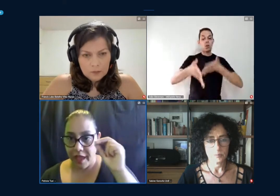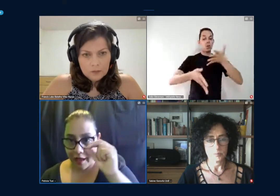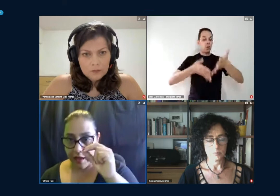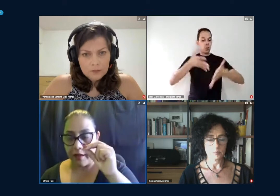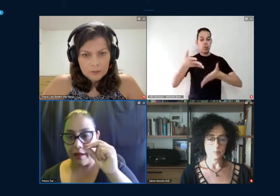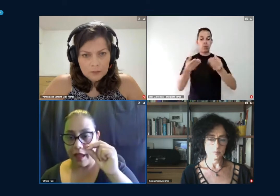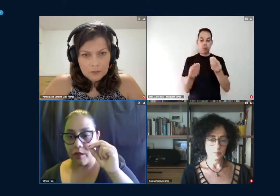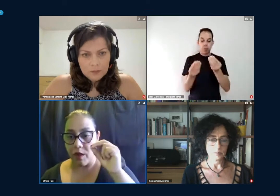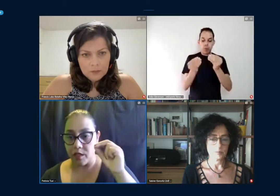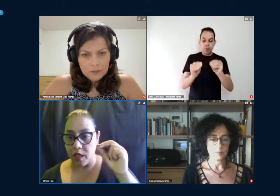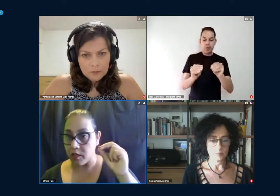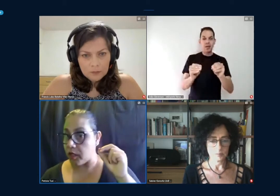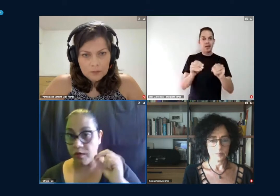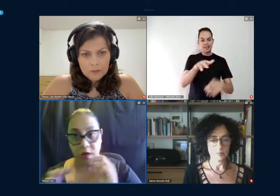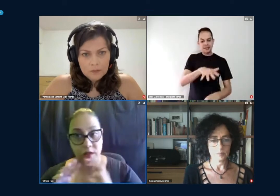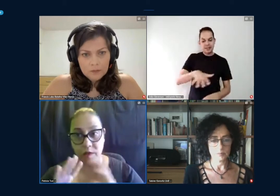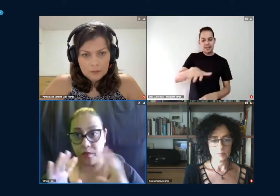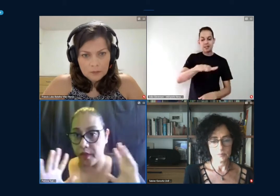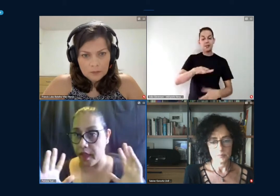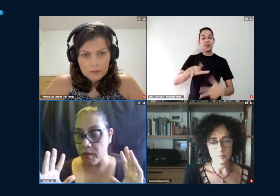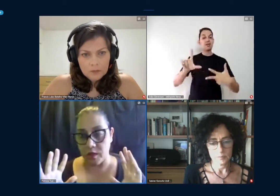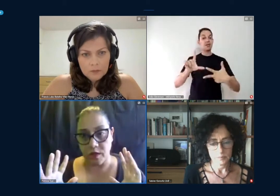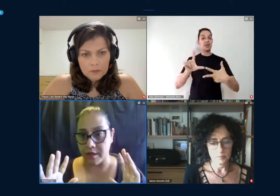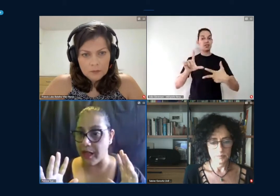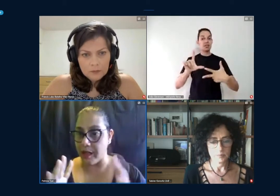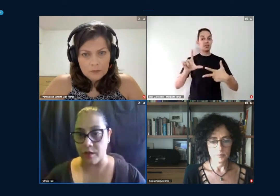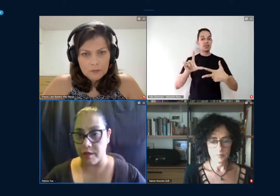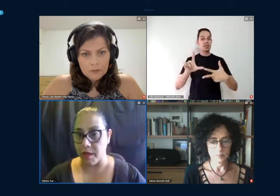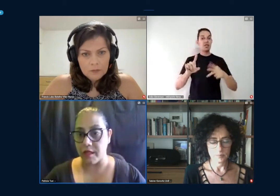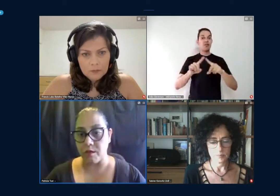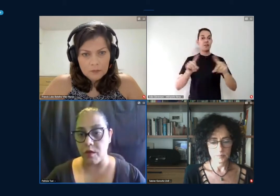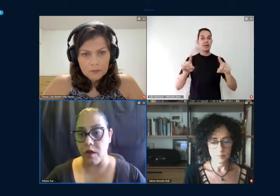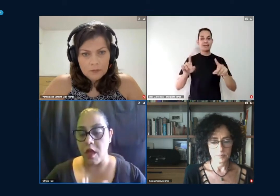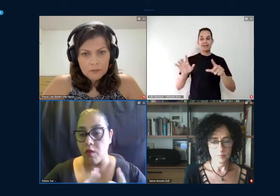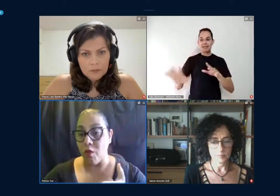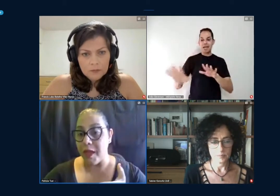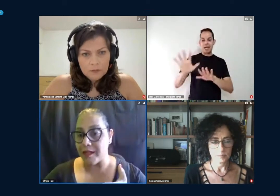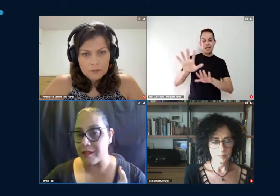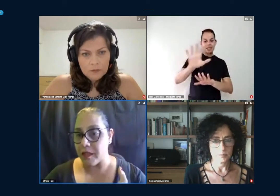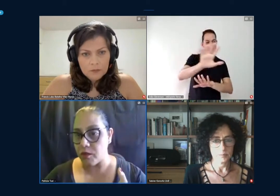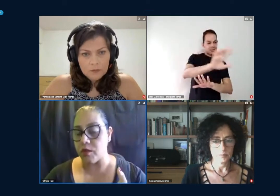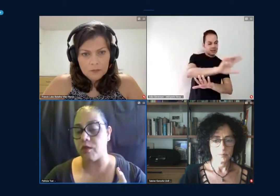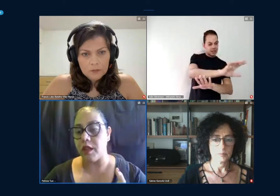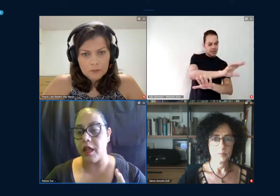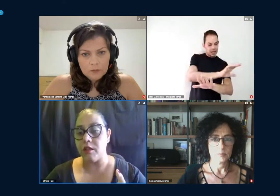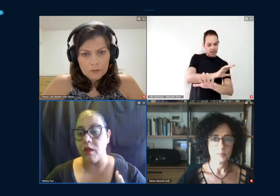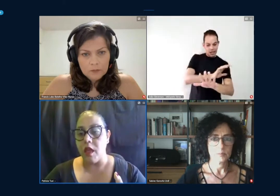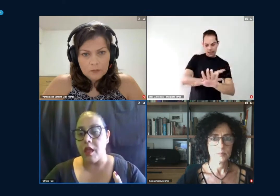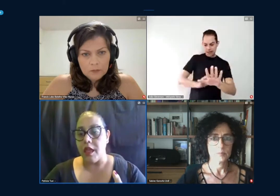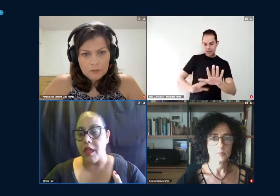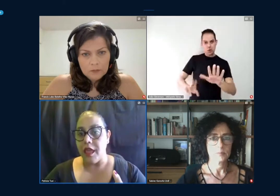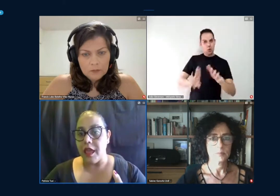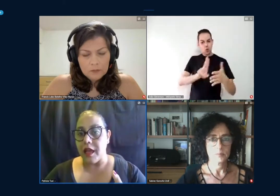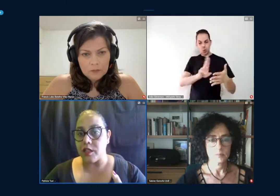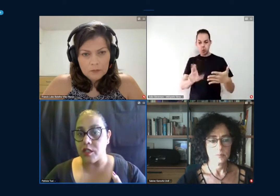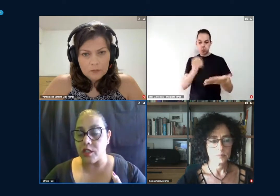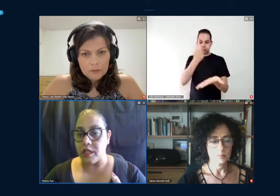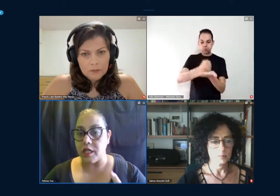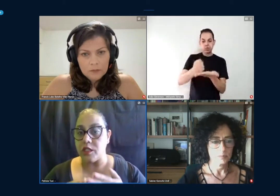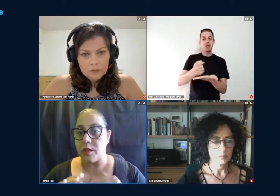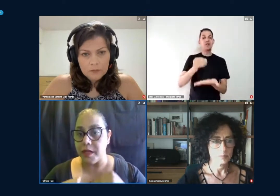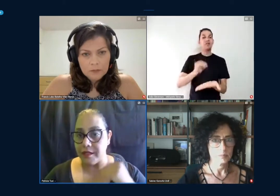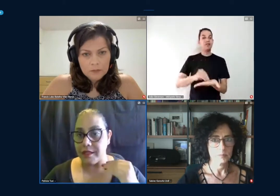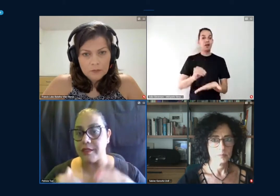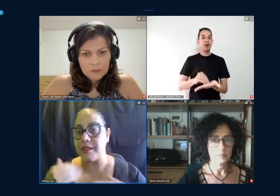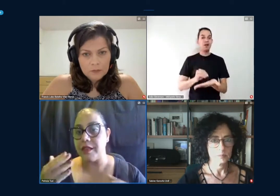esfera do legislativo, nós não temos as outras áreas com esse mesmo nomeação de contrato e a gente